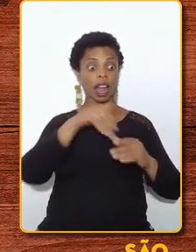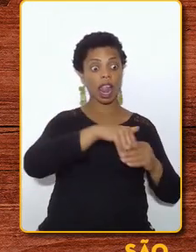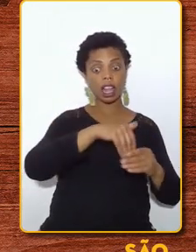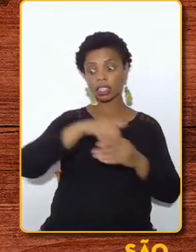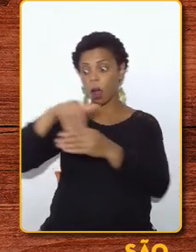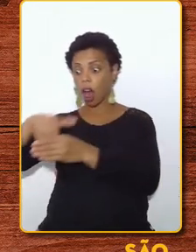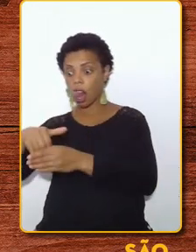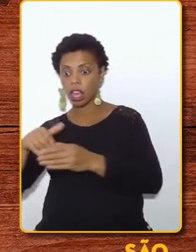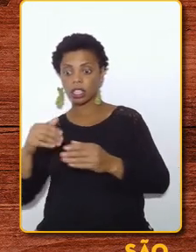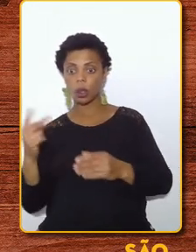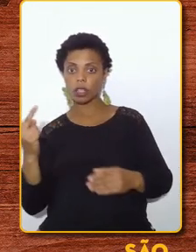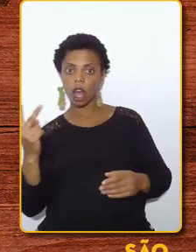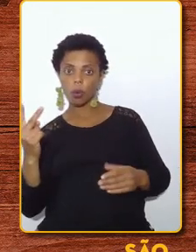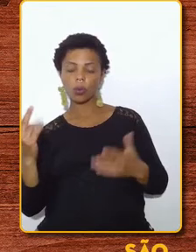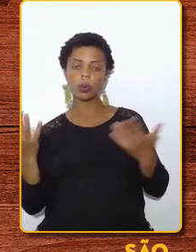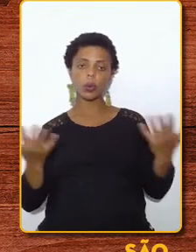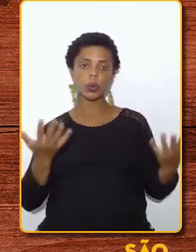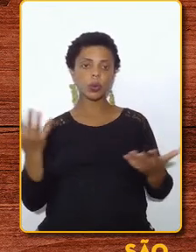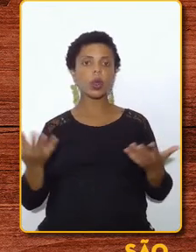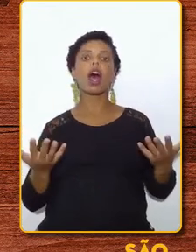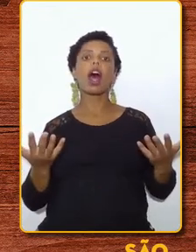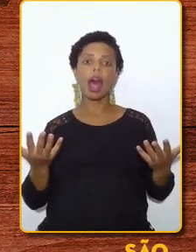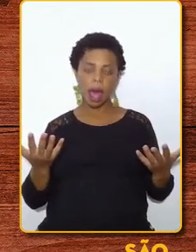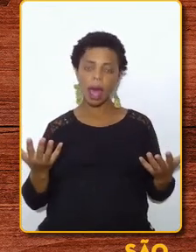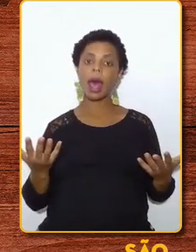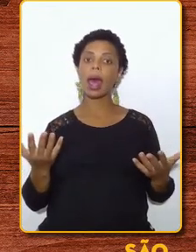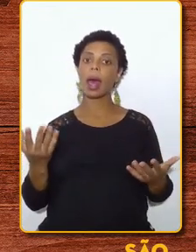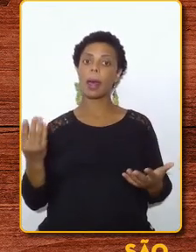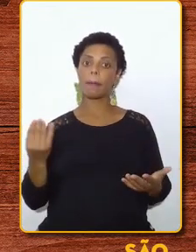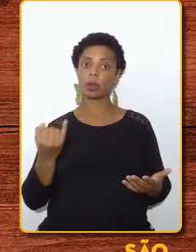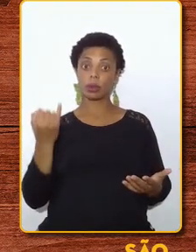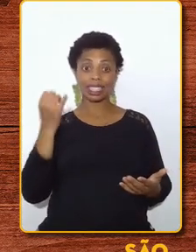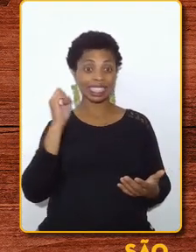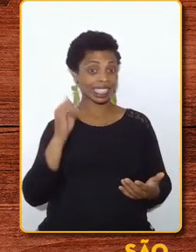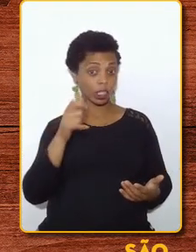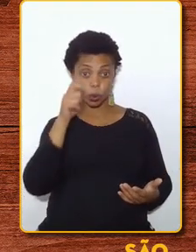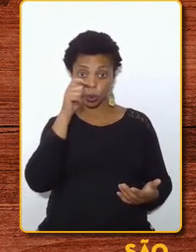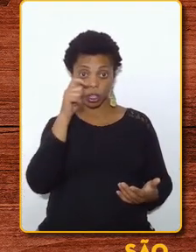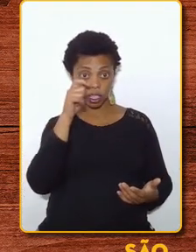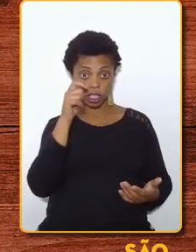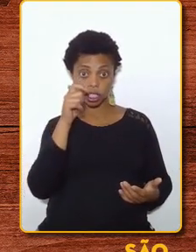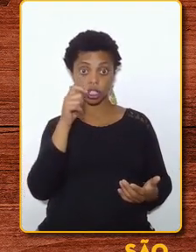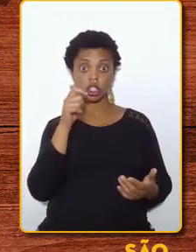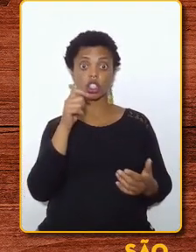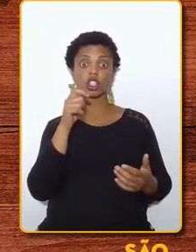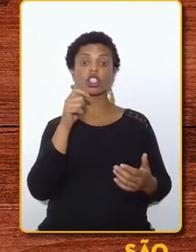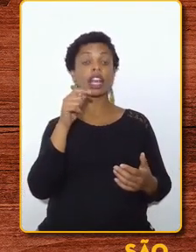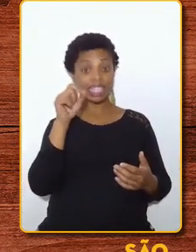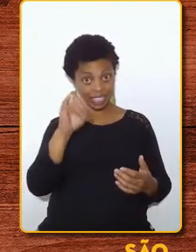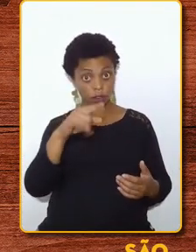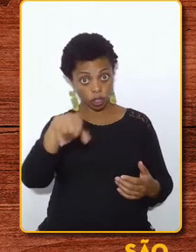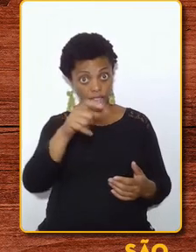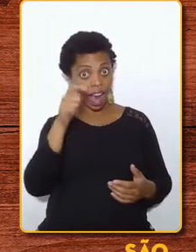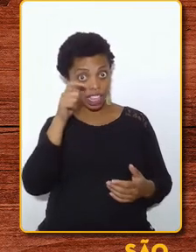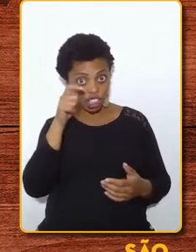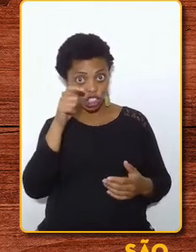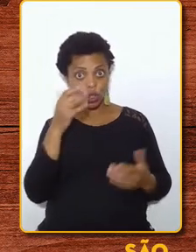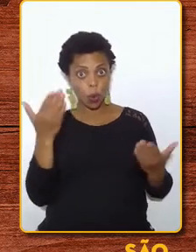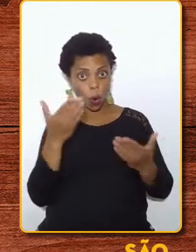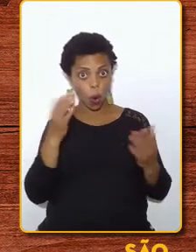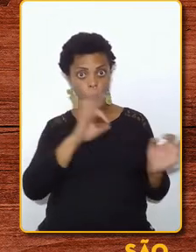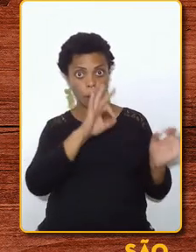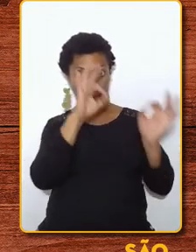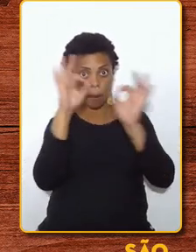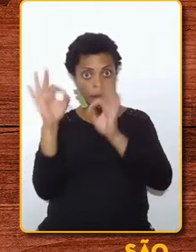realmente muito importante. Quem não assistiu essa live, quem assistiu, pode chamar quem não assistiu para assistir, para tentar entender um pouquinho